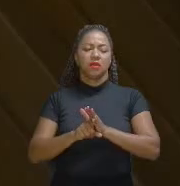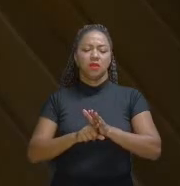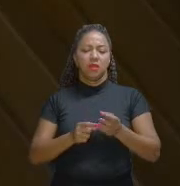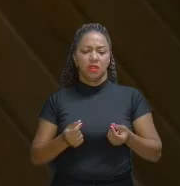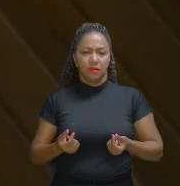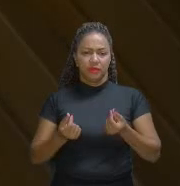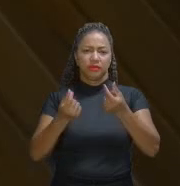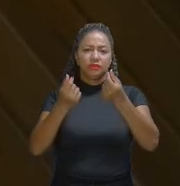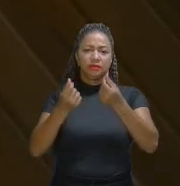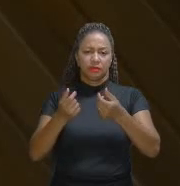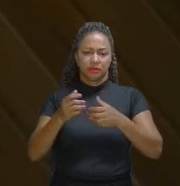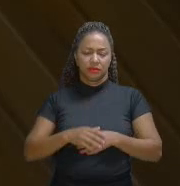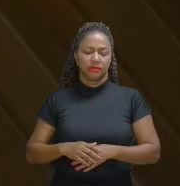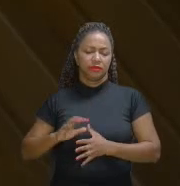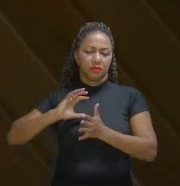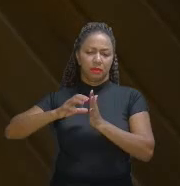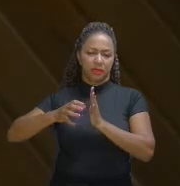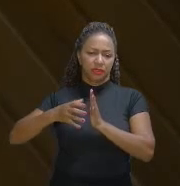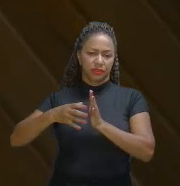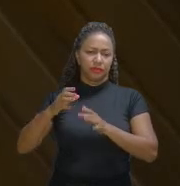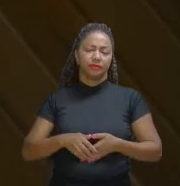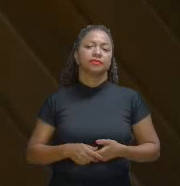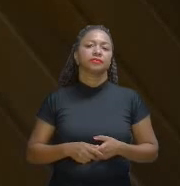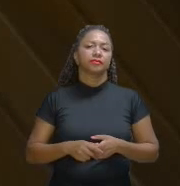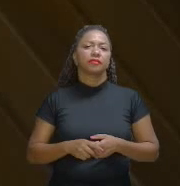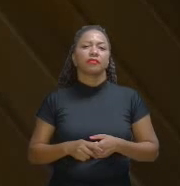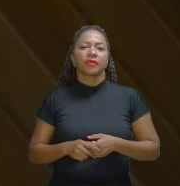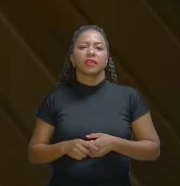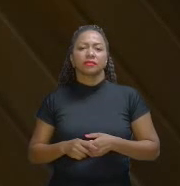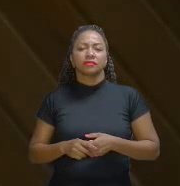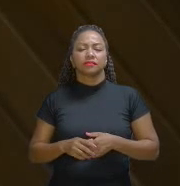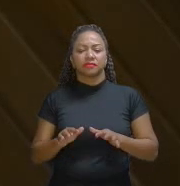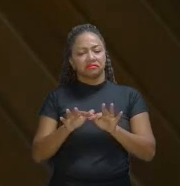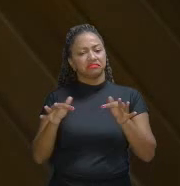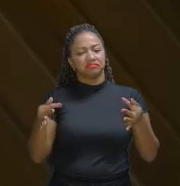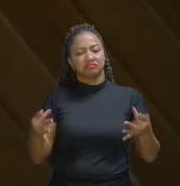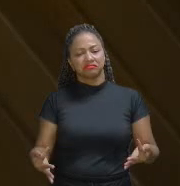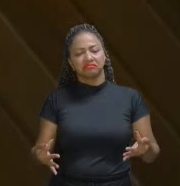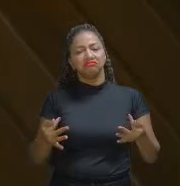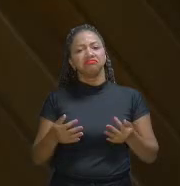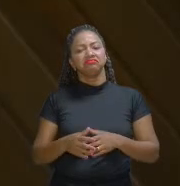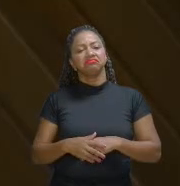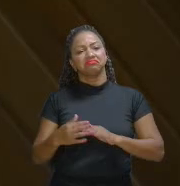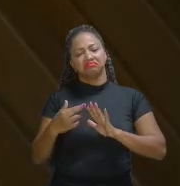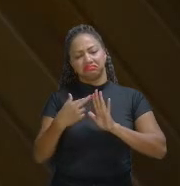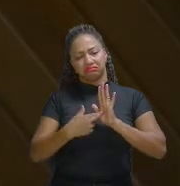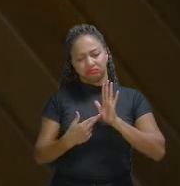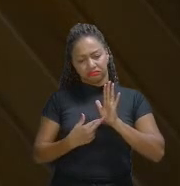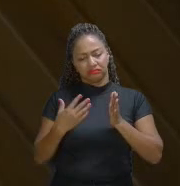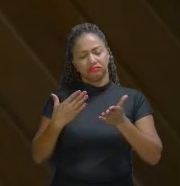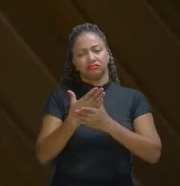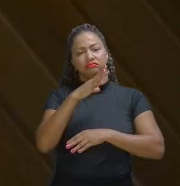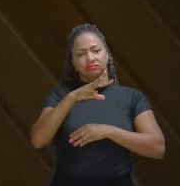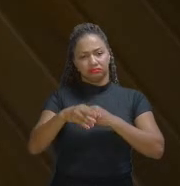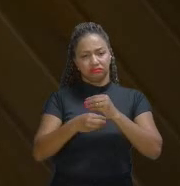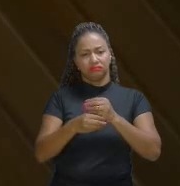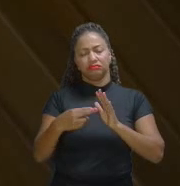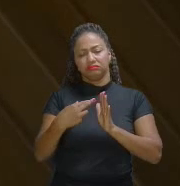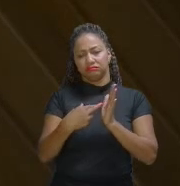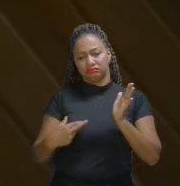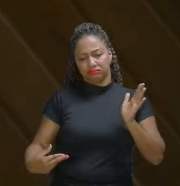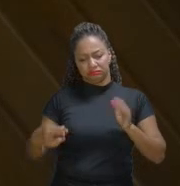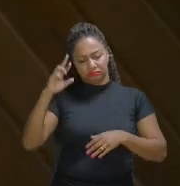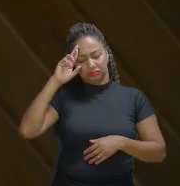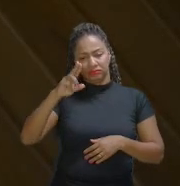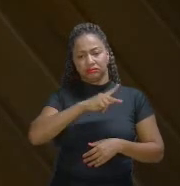da movimentação financeira da agremiação. Tratando-se de impropriedade formal, apta a ensejar a aprovação com ressalvas. É o relatório,